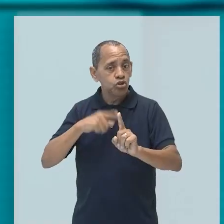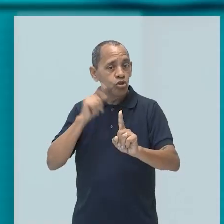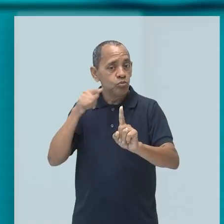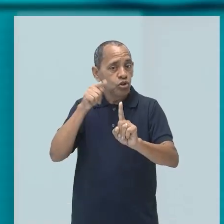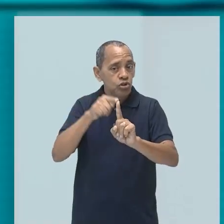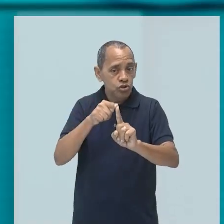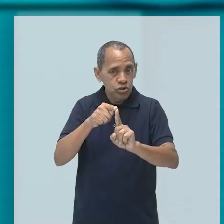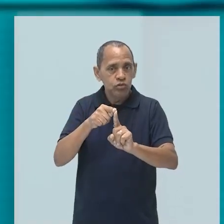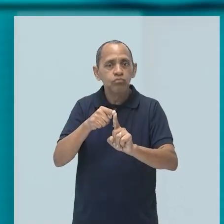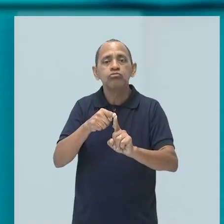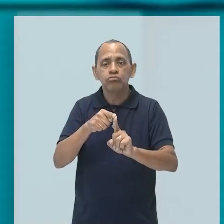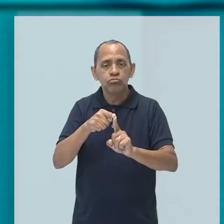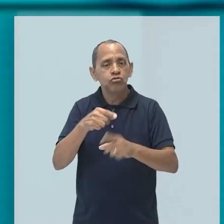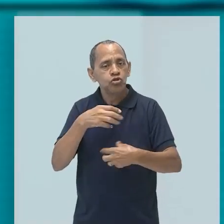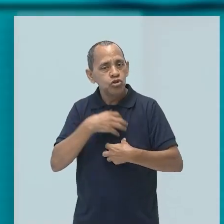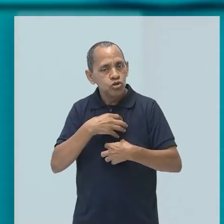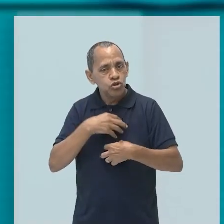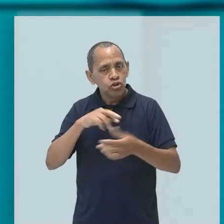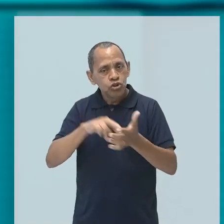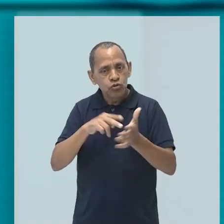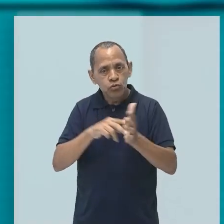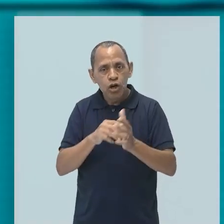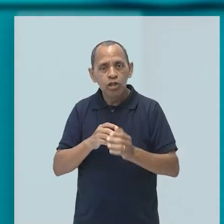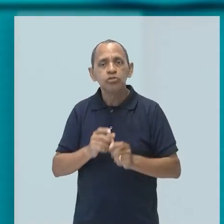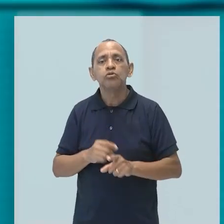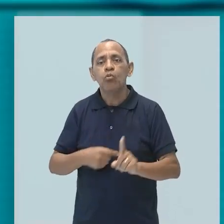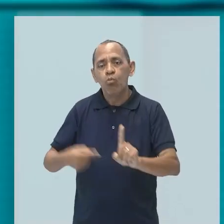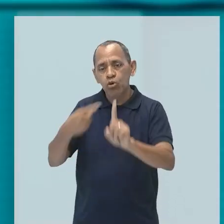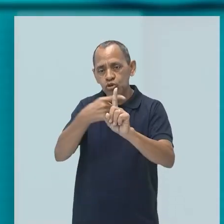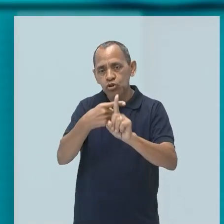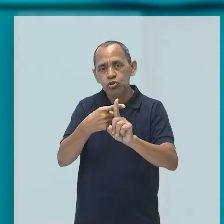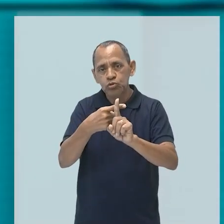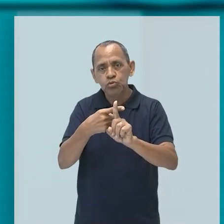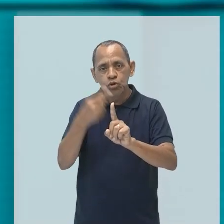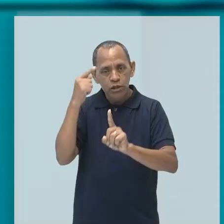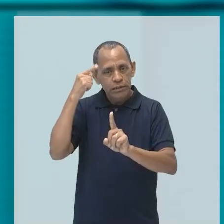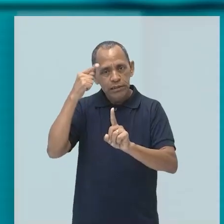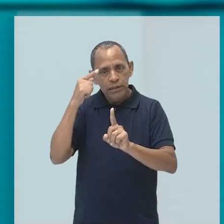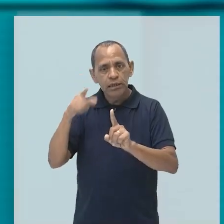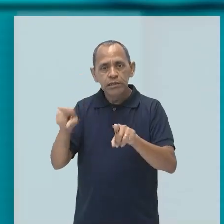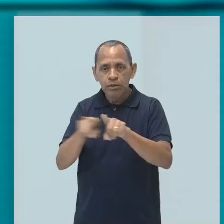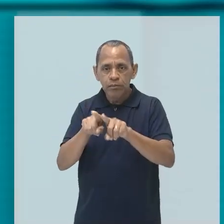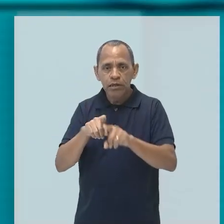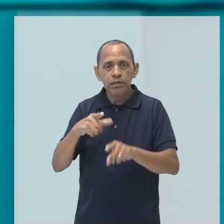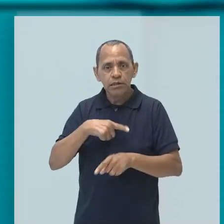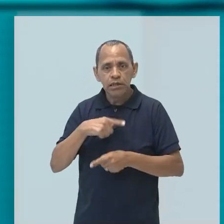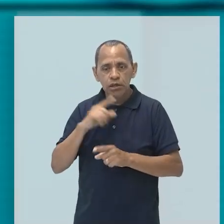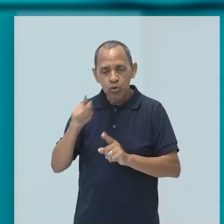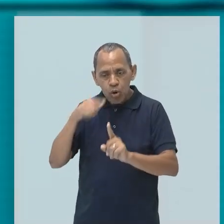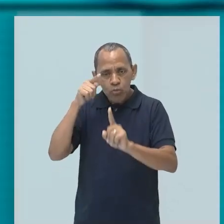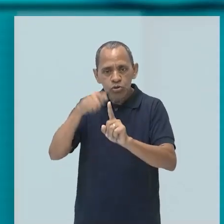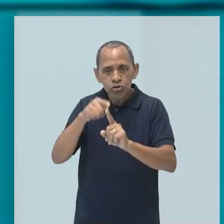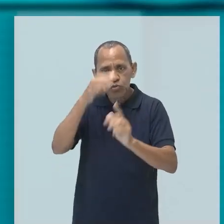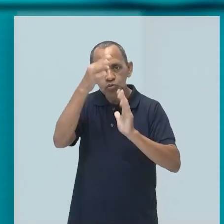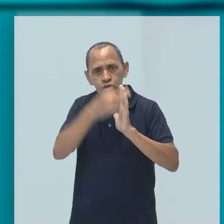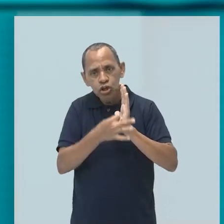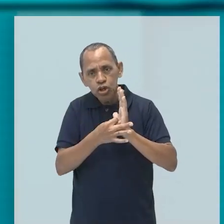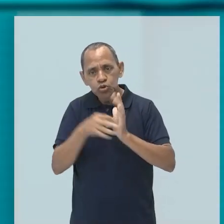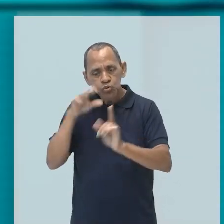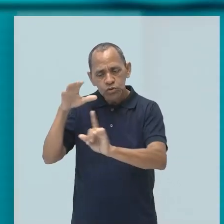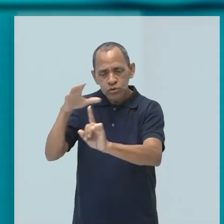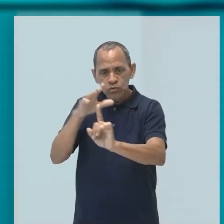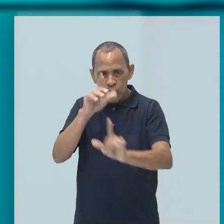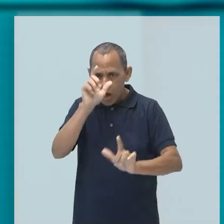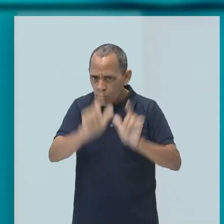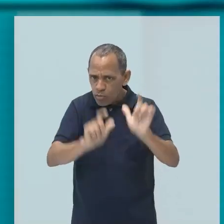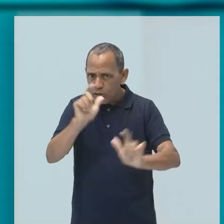sentido positivo para a ideia de doar sangue e, assim, alcançar o objetivo do texto, certo? Incentivar a